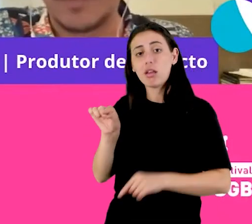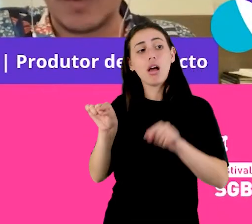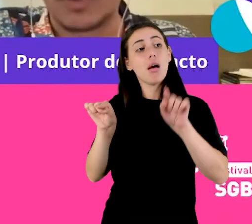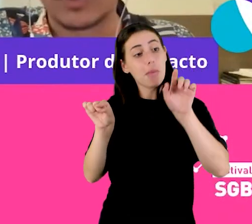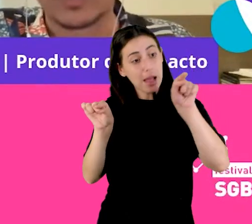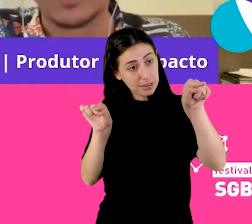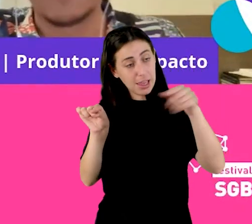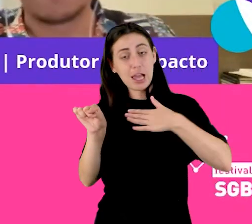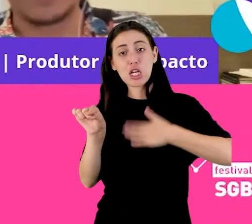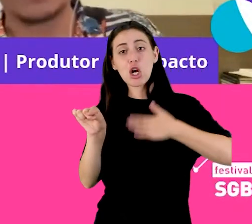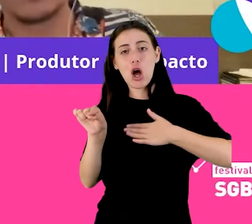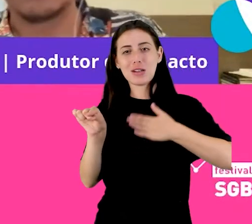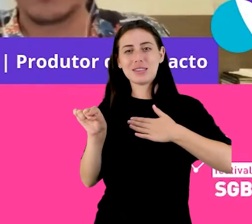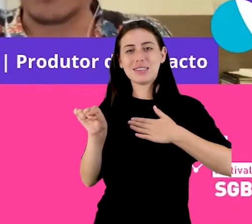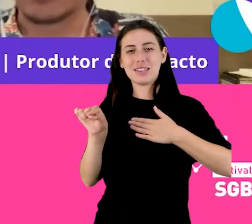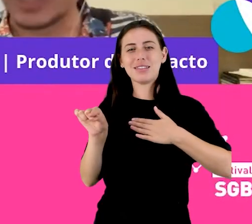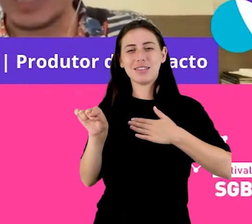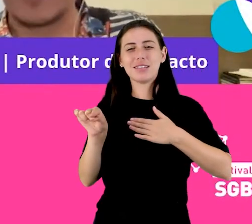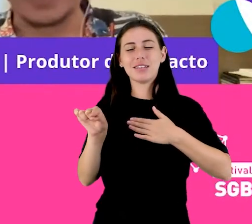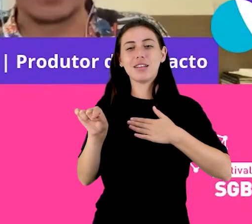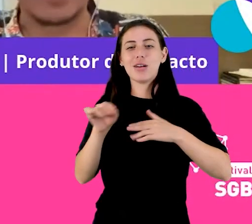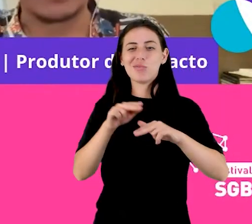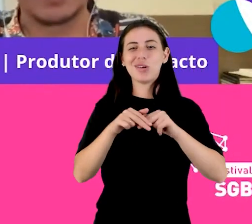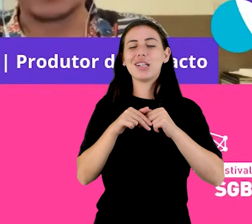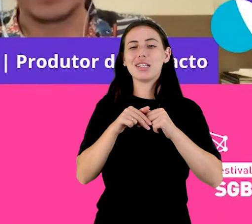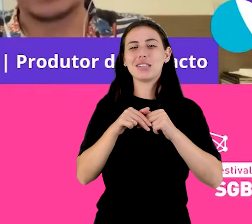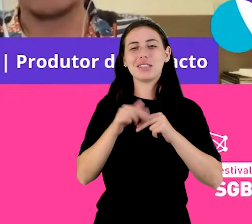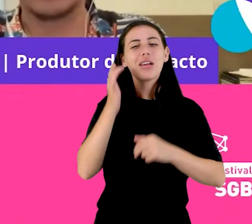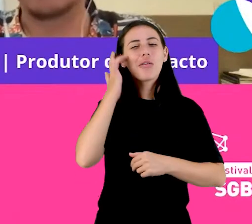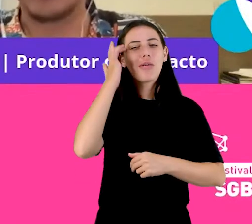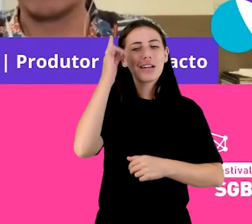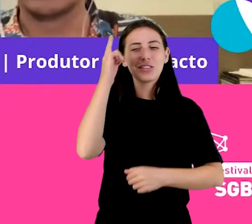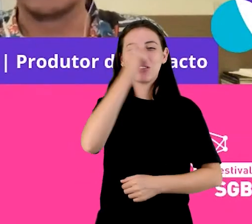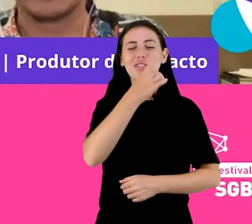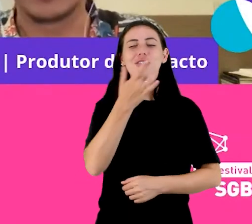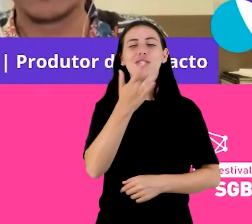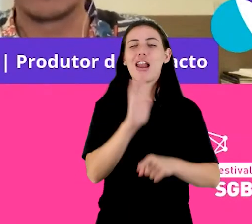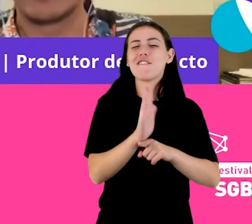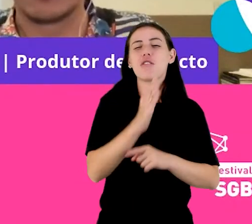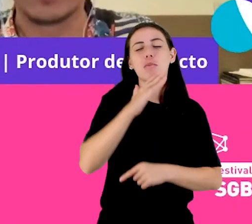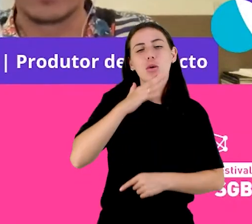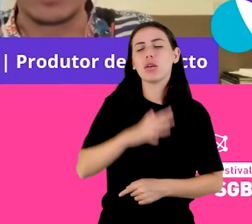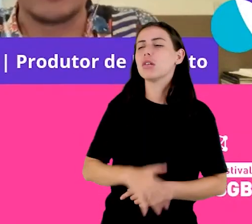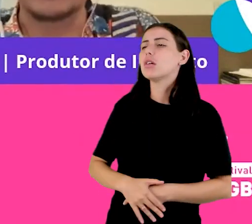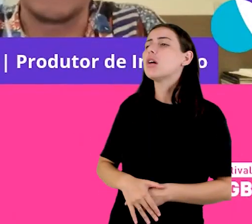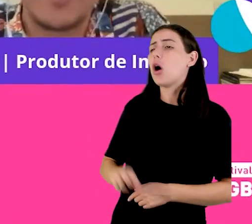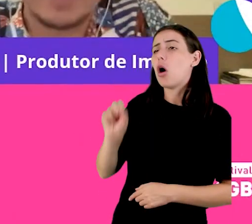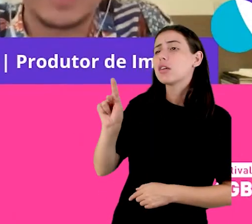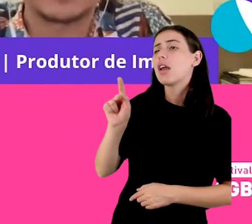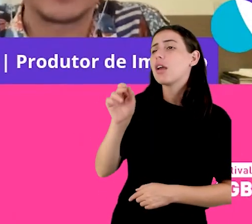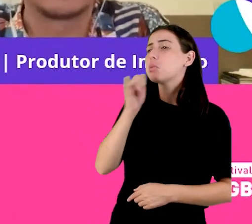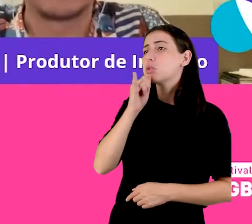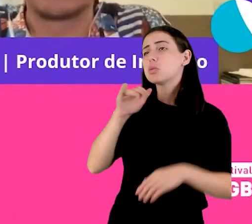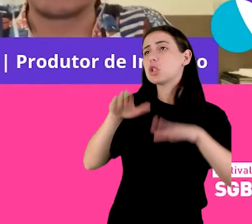pode ser bom para outro, né? É um pouco genérico falar isso, né? Mas eu sei, mas é muito difícil dizer um filme ruim. Ou talvez um filme que